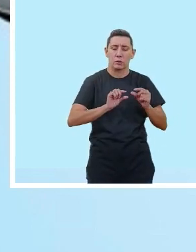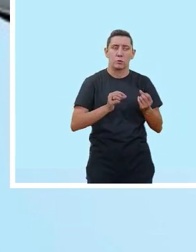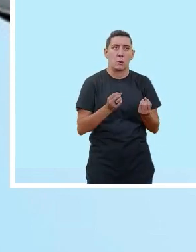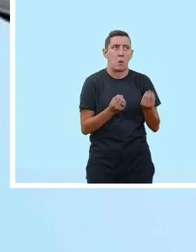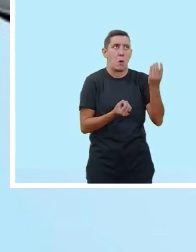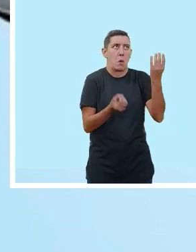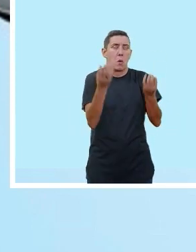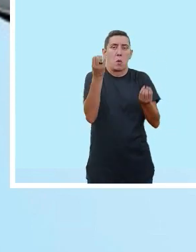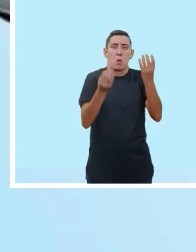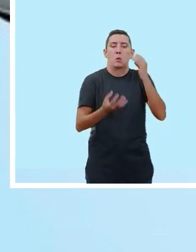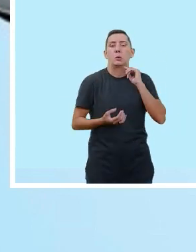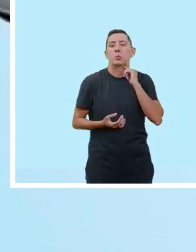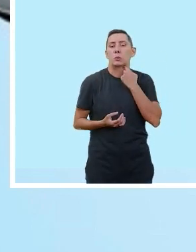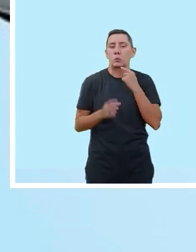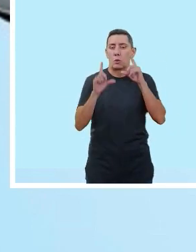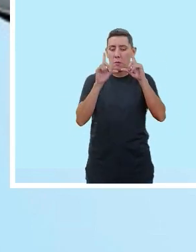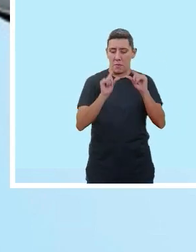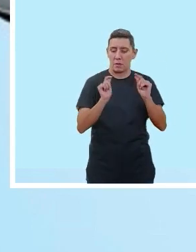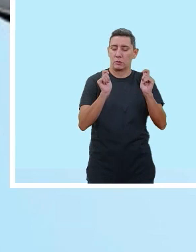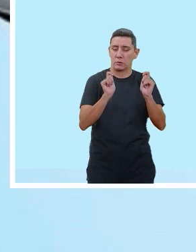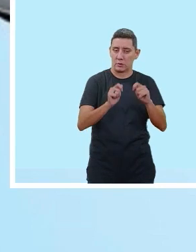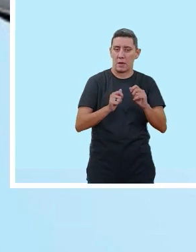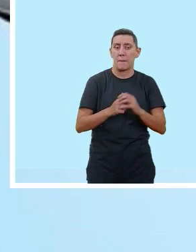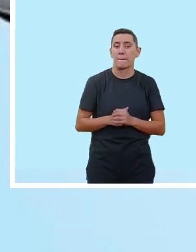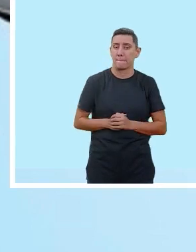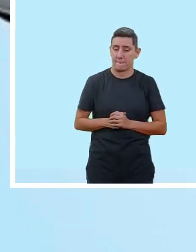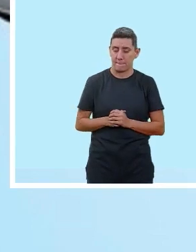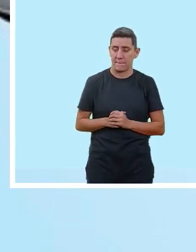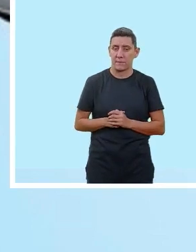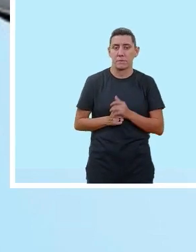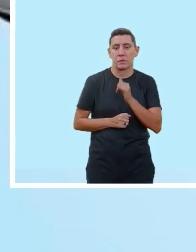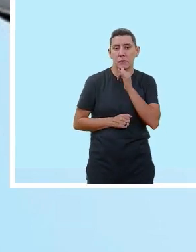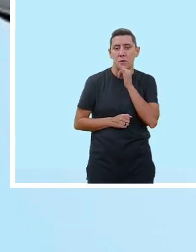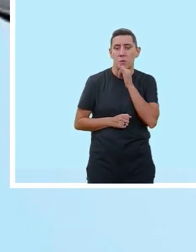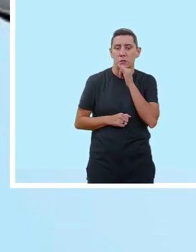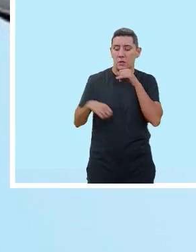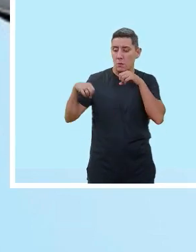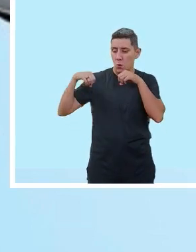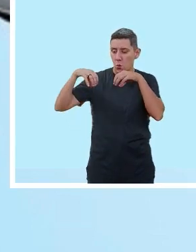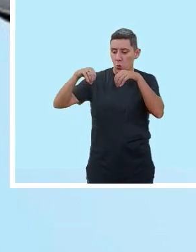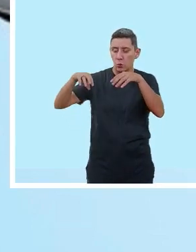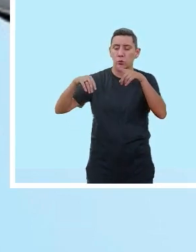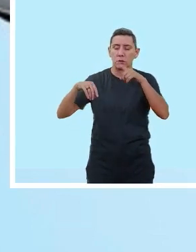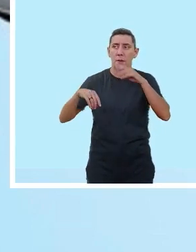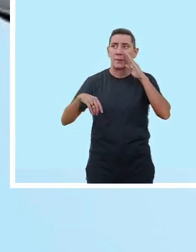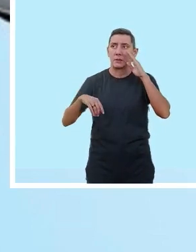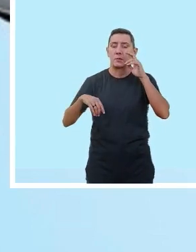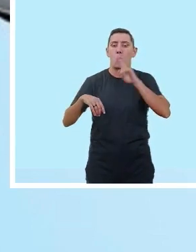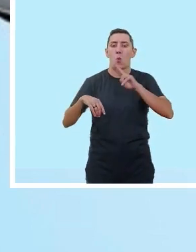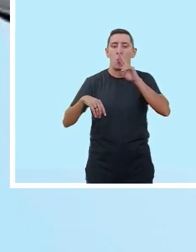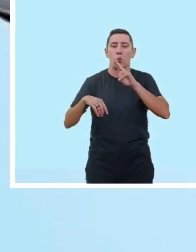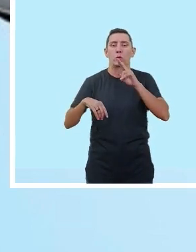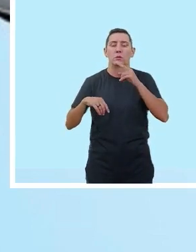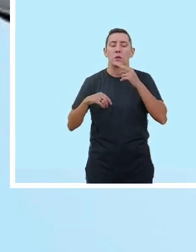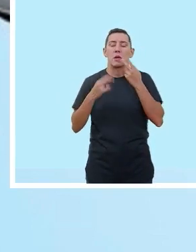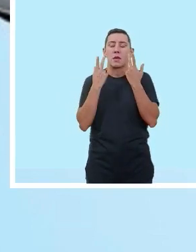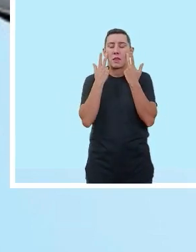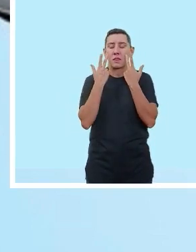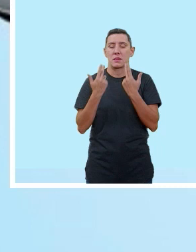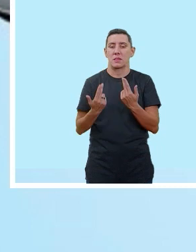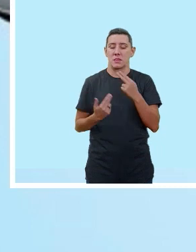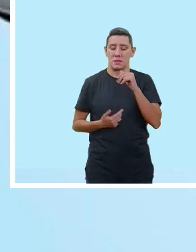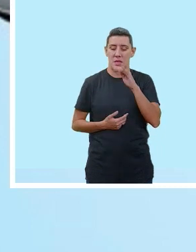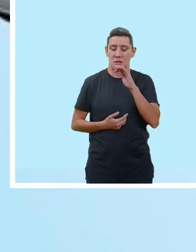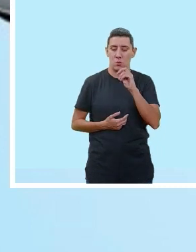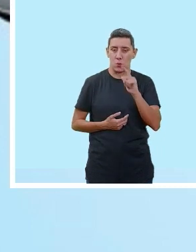com utilização, por exemplo, de iluminação natural, assim que possível, uma série de outras medidas que te permite com que você